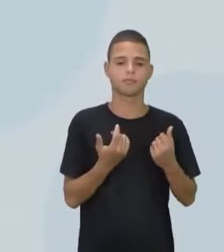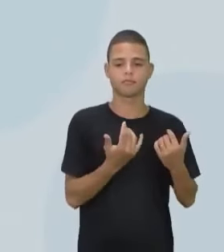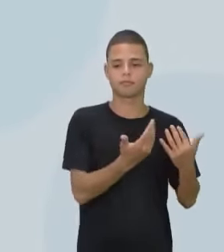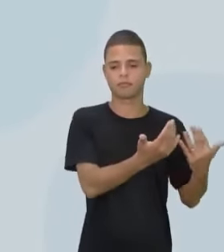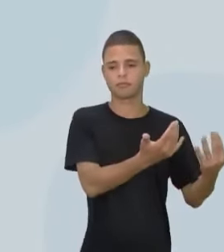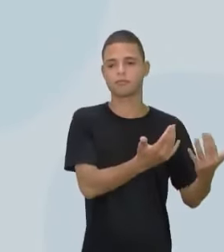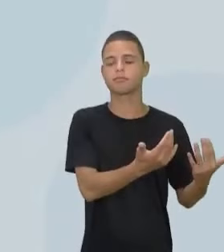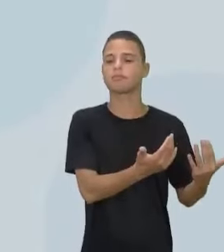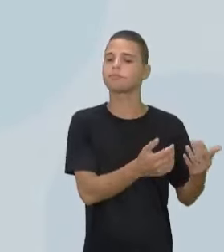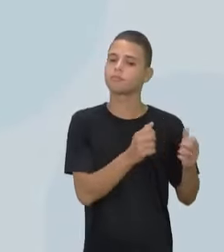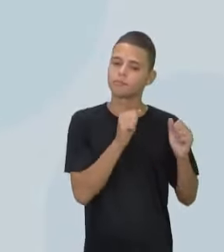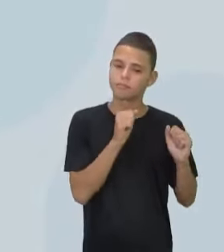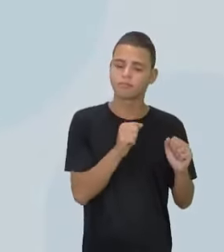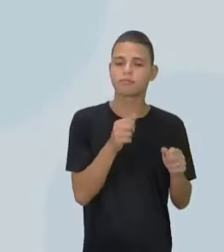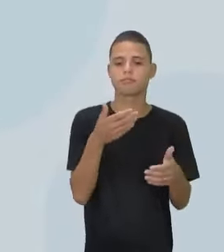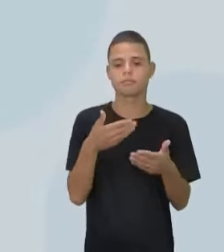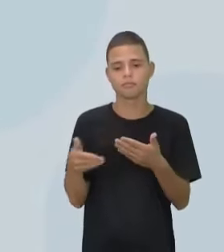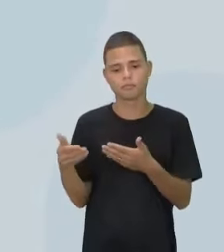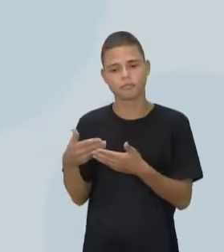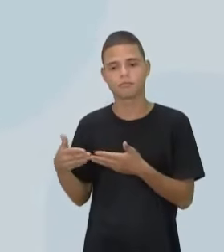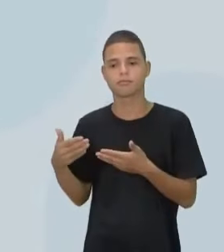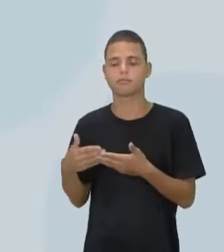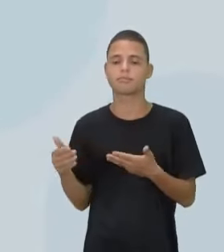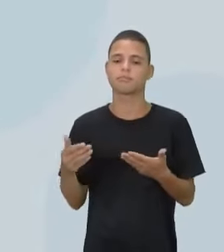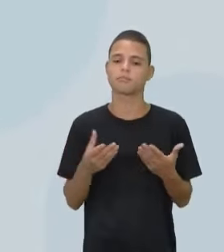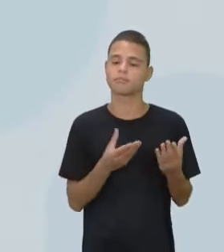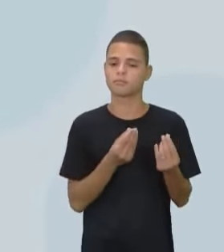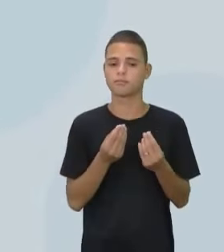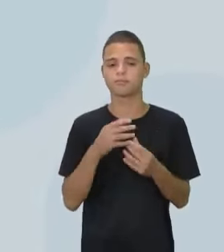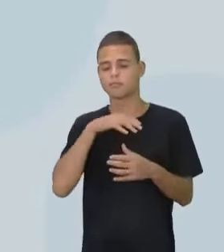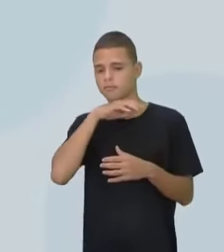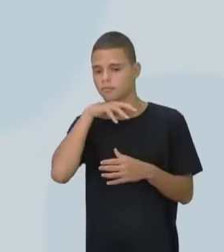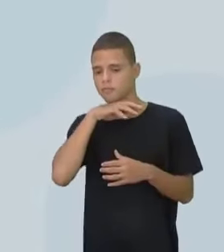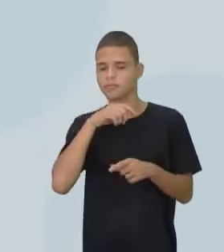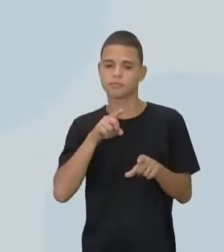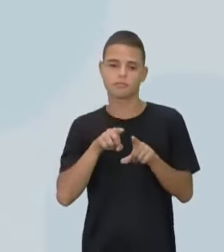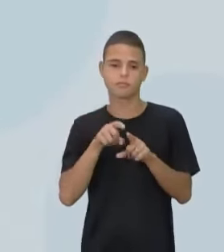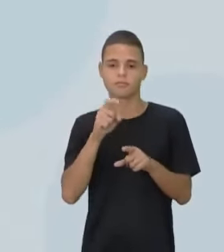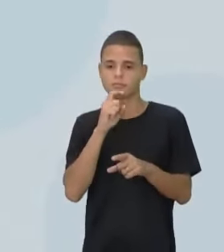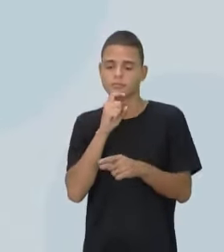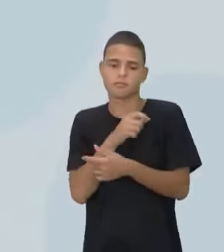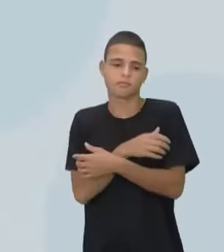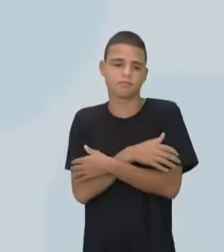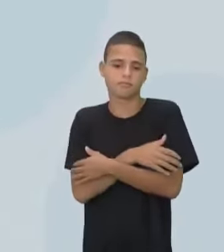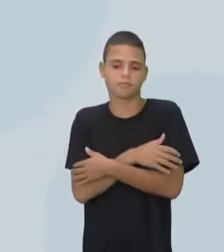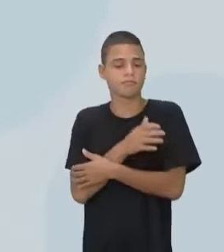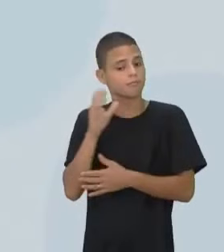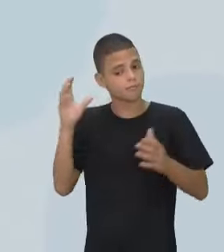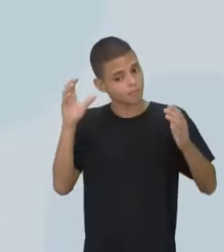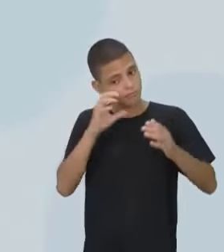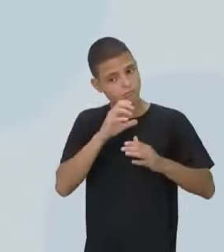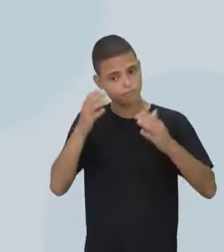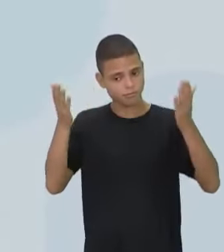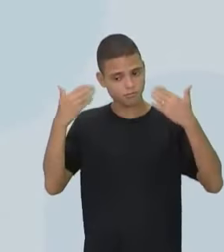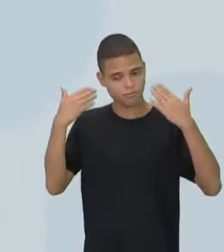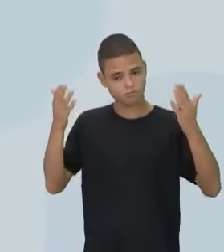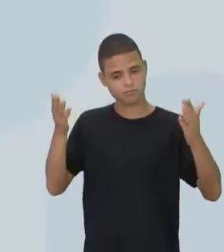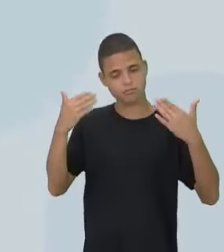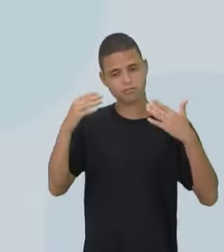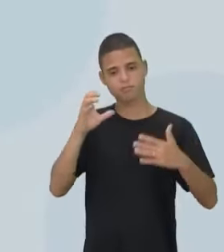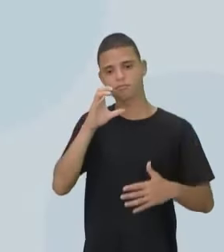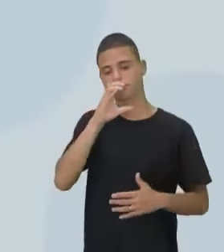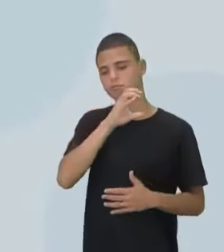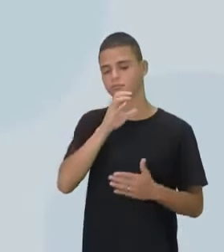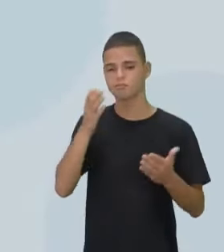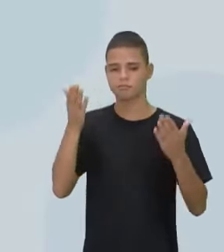agropecuária, né? Você pode perder criações por conta de onda de frio e de calor também, em granjas, né? Você,